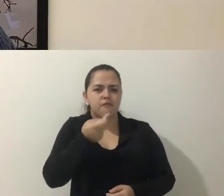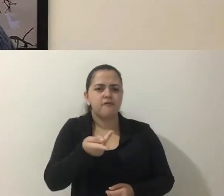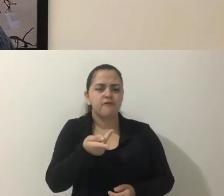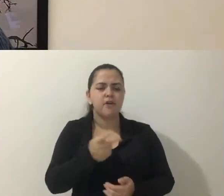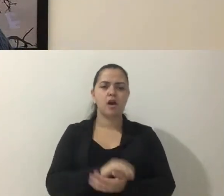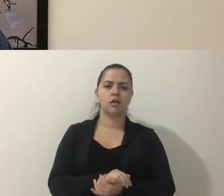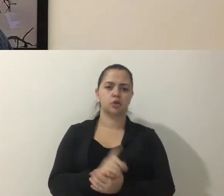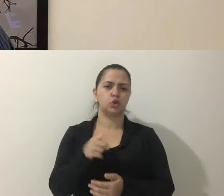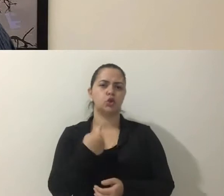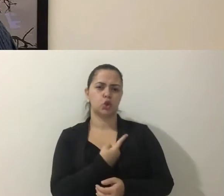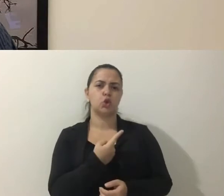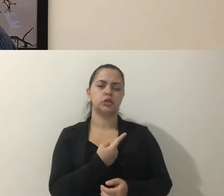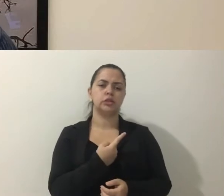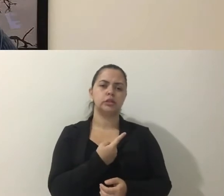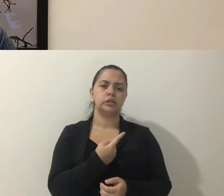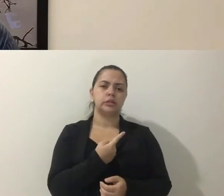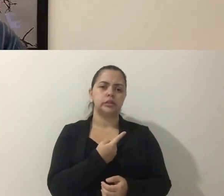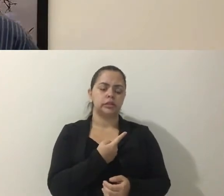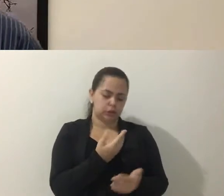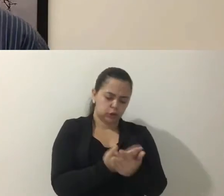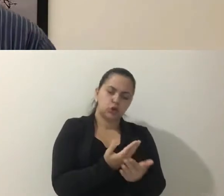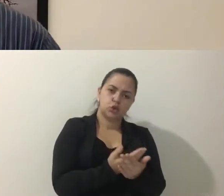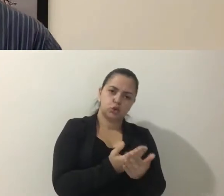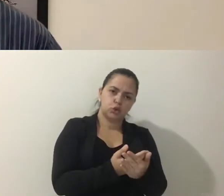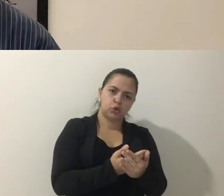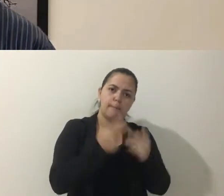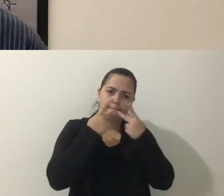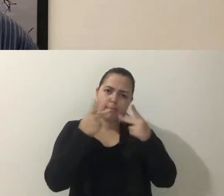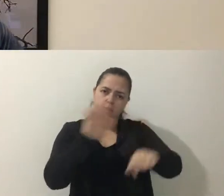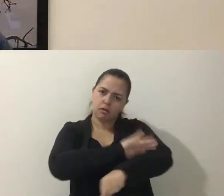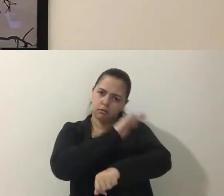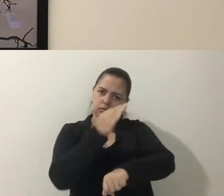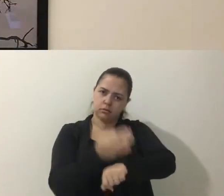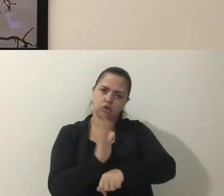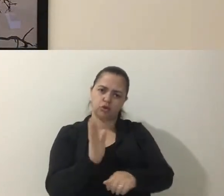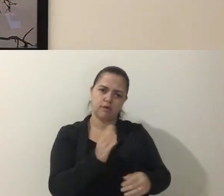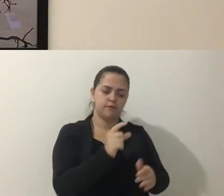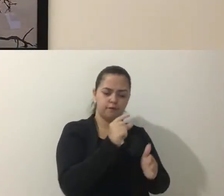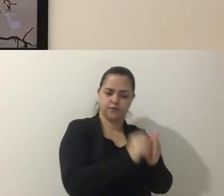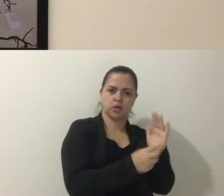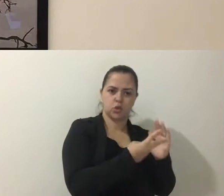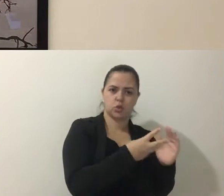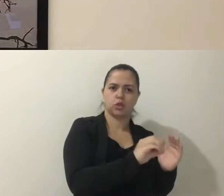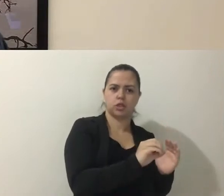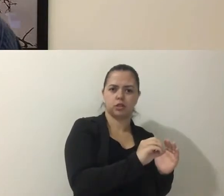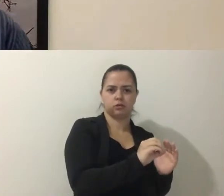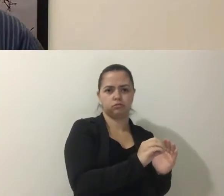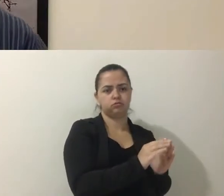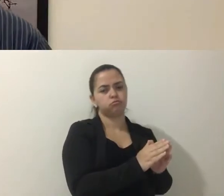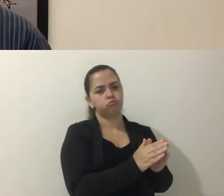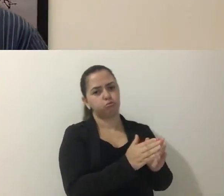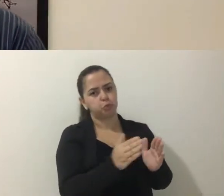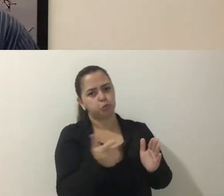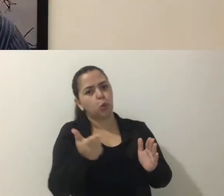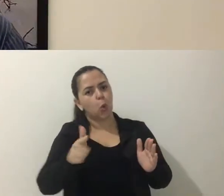das mensagens, nós estamos numa jornada do Sermão do Monte. Já chegamos até o versículo 30 e